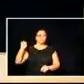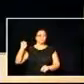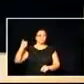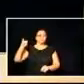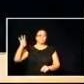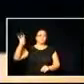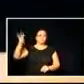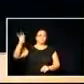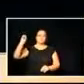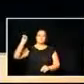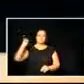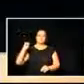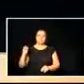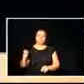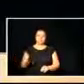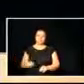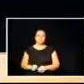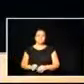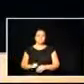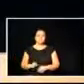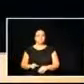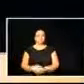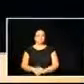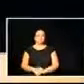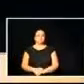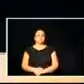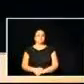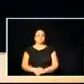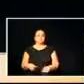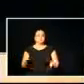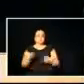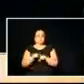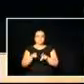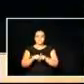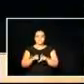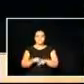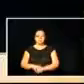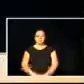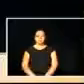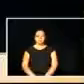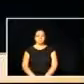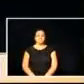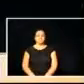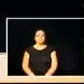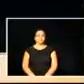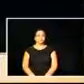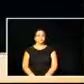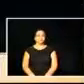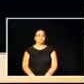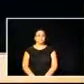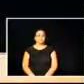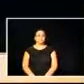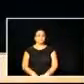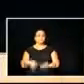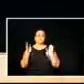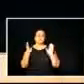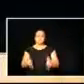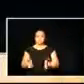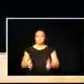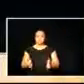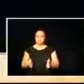sensibilizar o prefeito a também fazer a sua parte, porque entendemos que é necessário esse reconhecimento, mas de forma imediata. Porque,